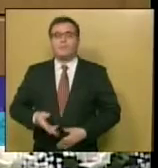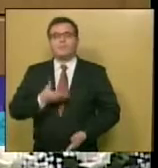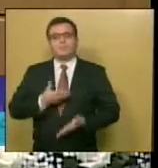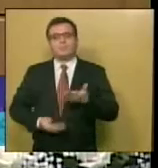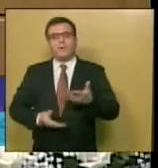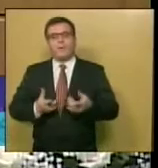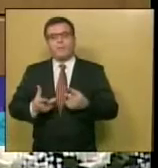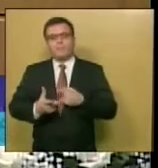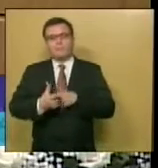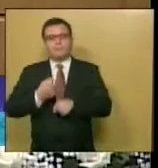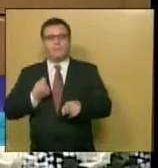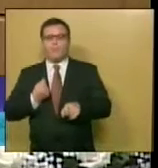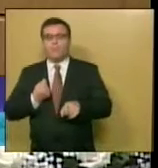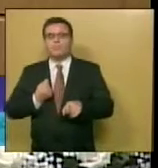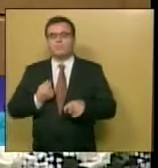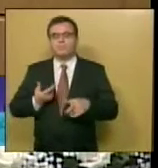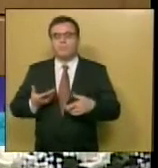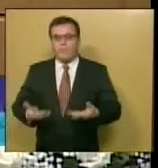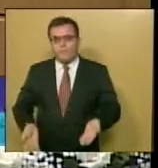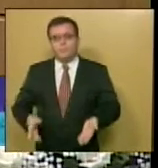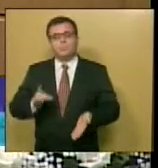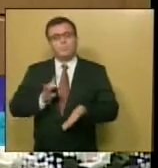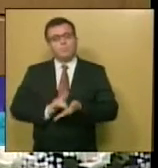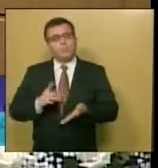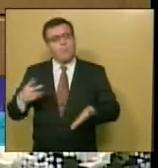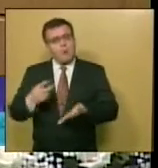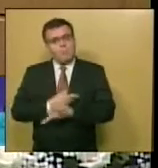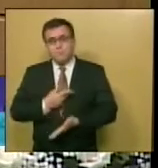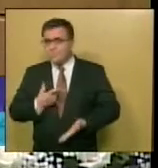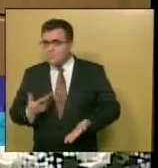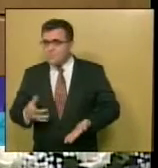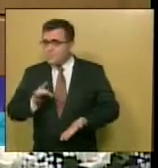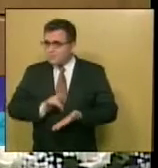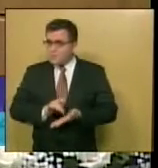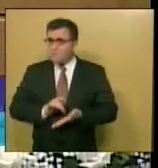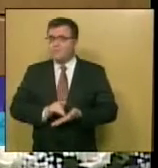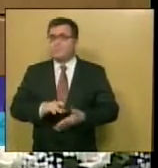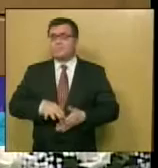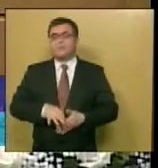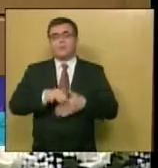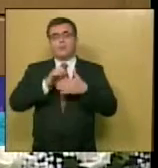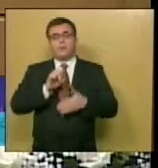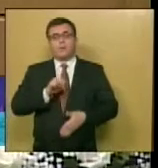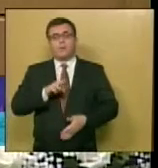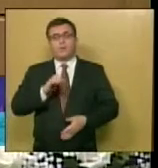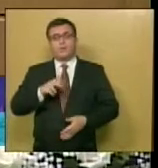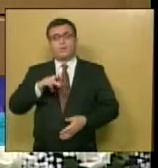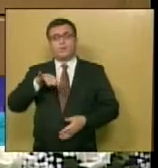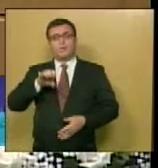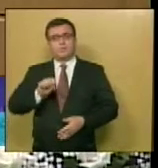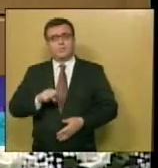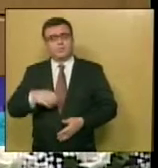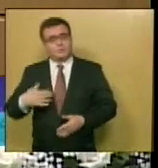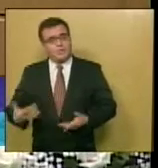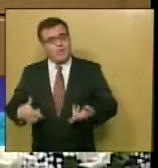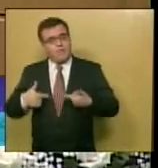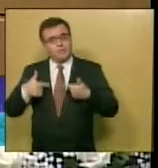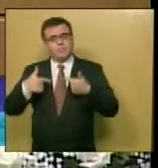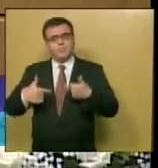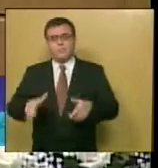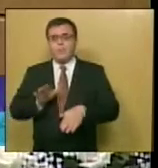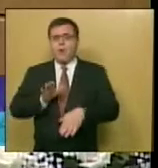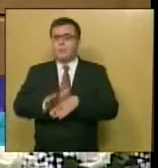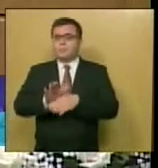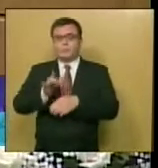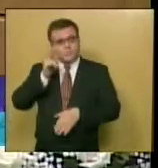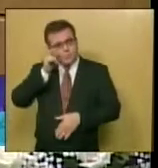PSD. E, mediante este fato, o líder udenista Euclides, sem defender os interesses do povo,